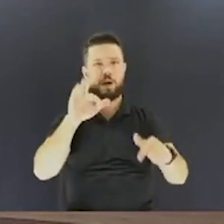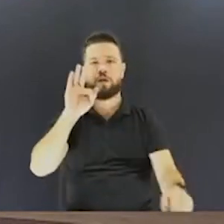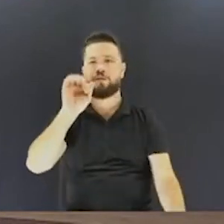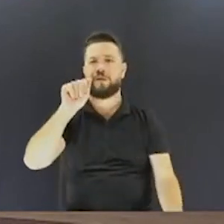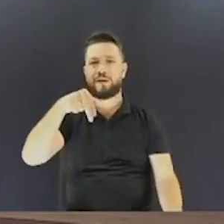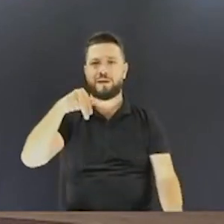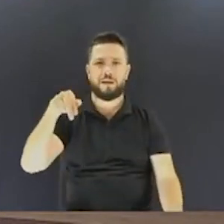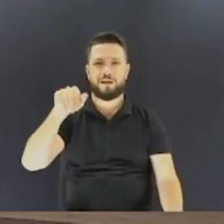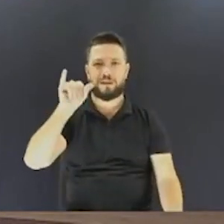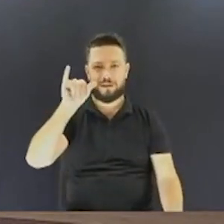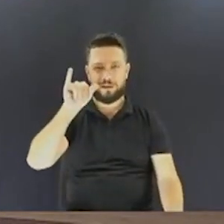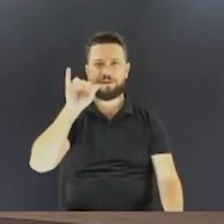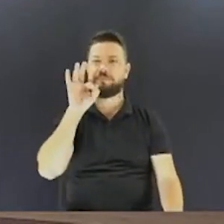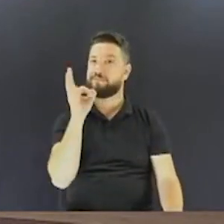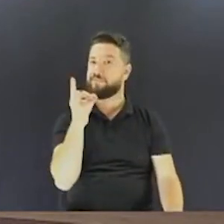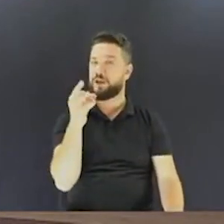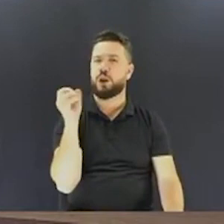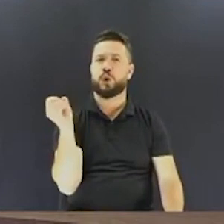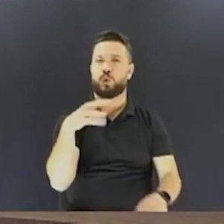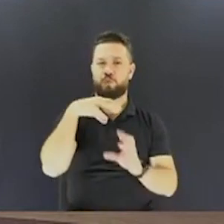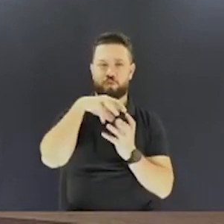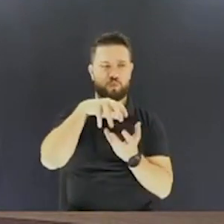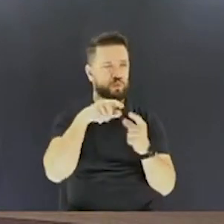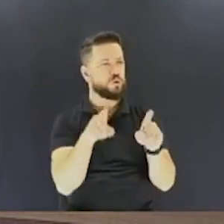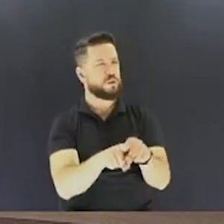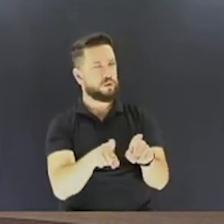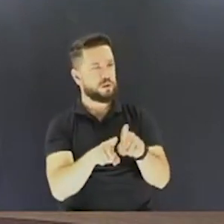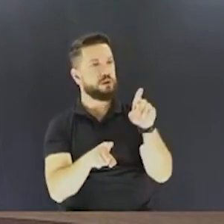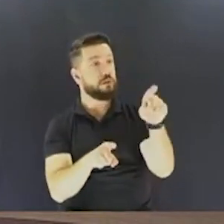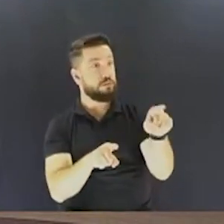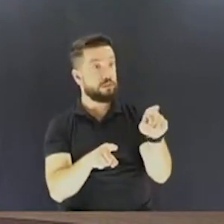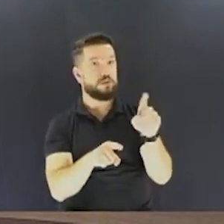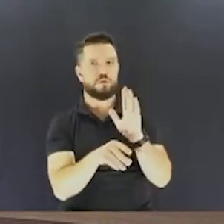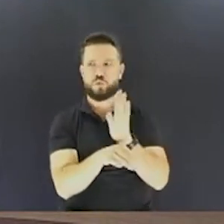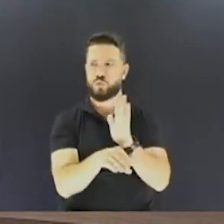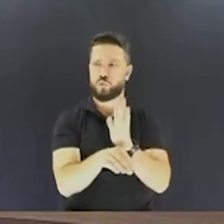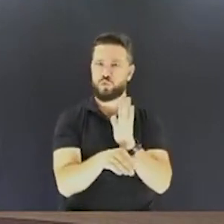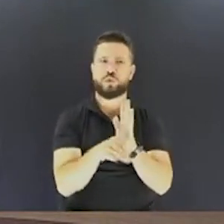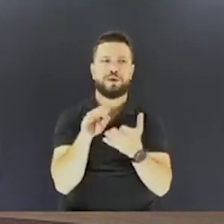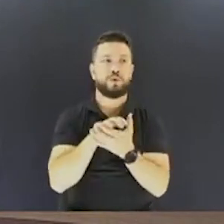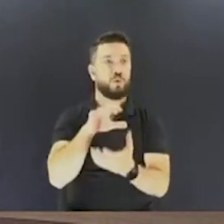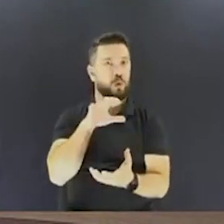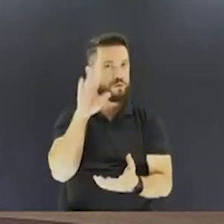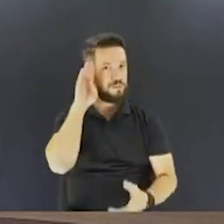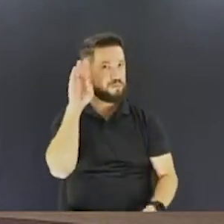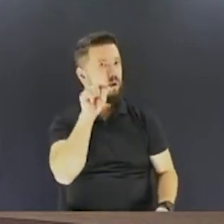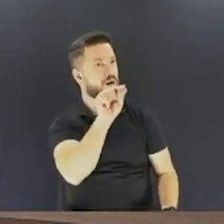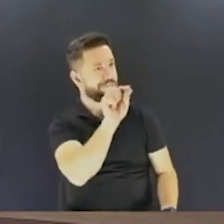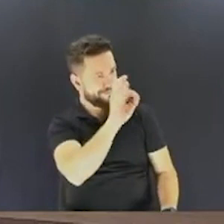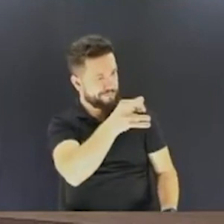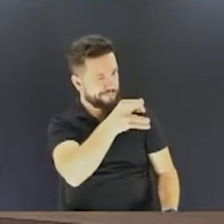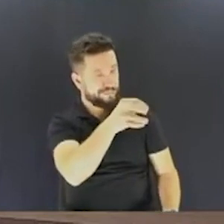Curitiba, ali no Novo Mundo também, tem se dedicado principalmente pela causa do idoso, que é um outro tema que nós precisamos cuidar aqui